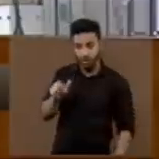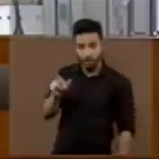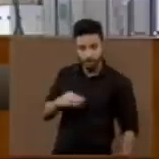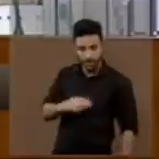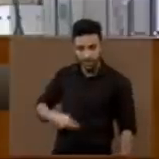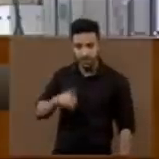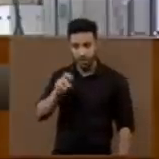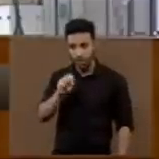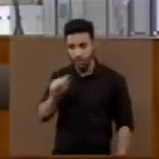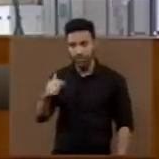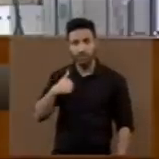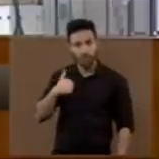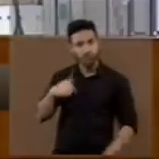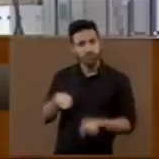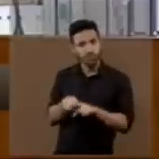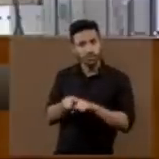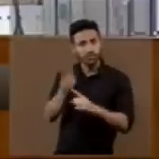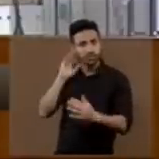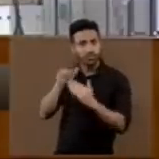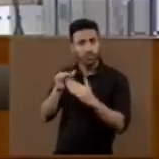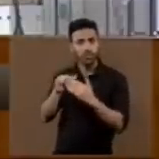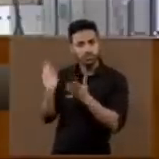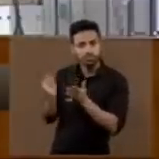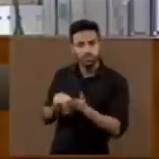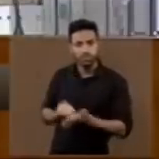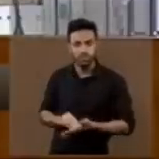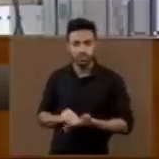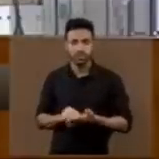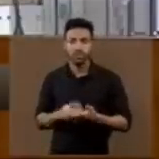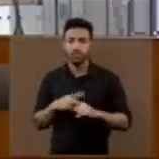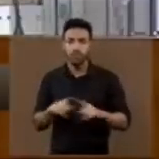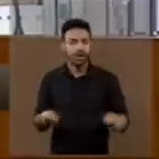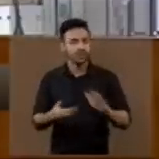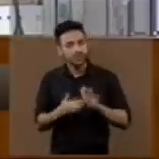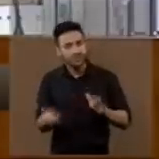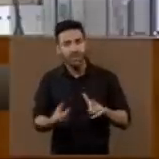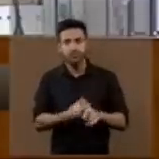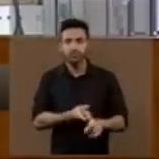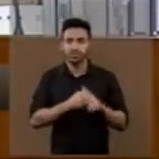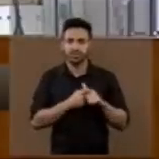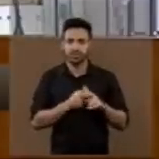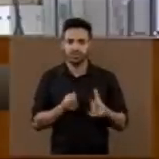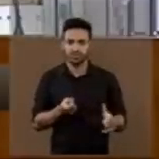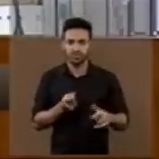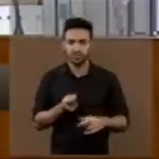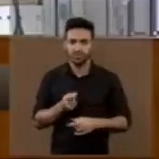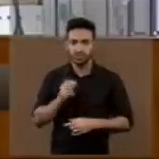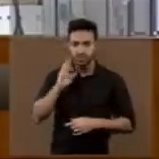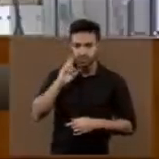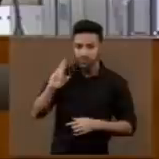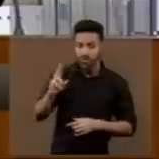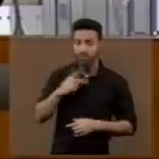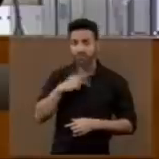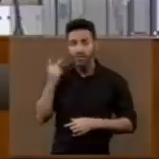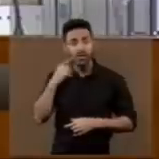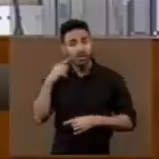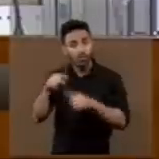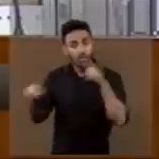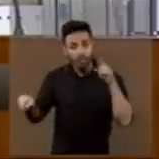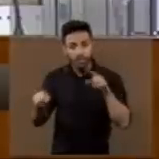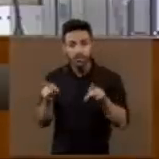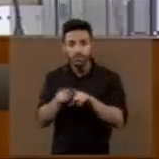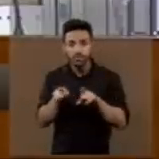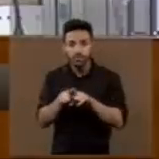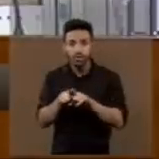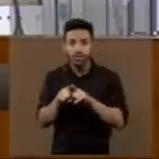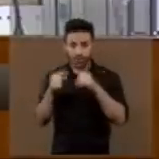e eu, exatamente sem efeito suspensivo. Vossa Excelência julgava improcedente por considerar